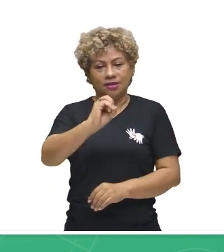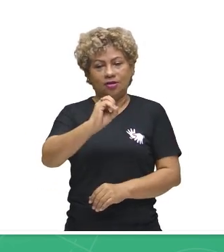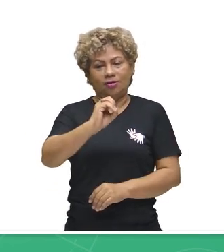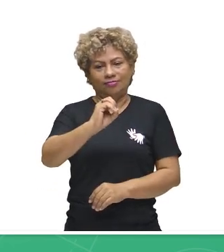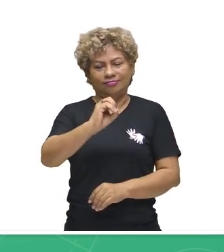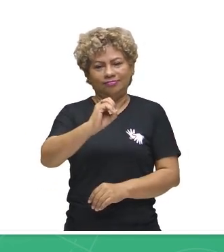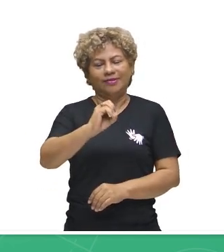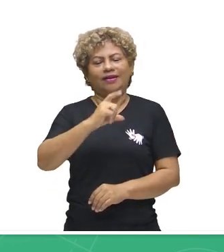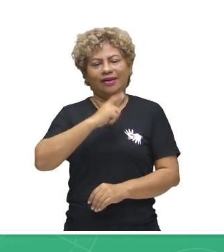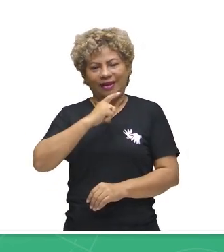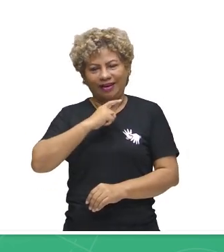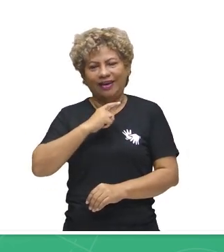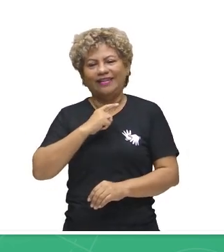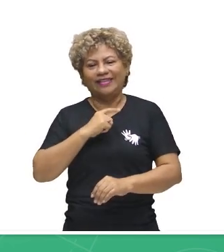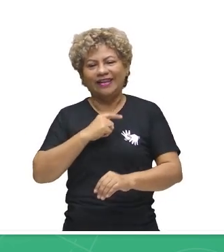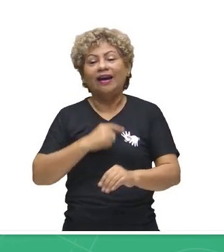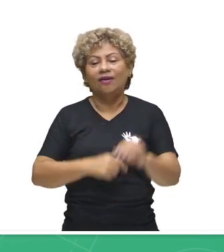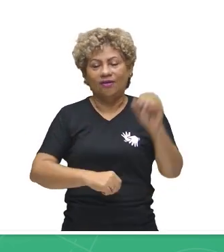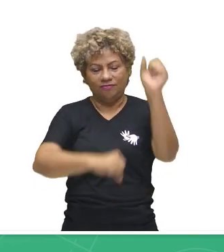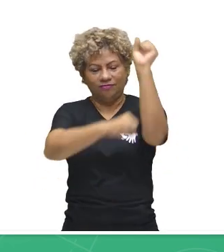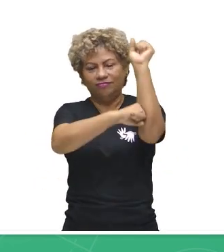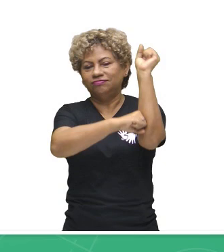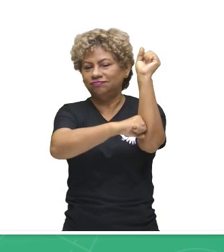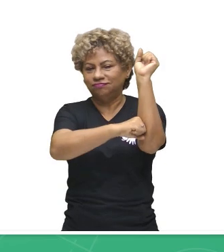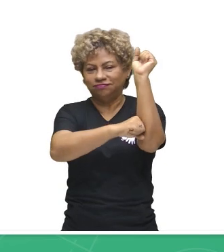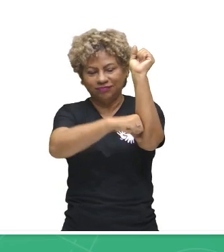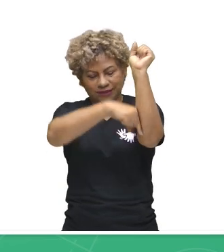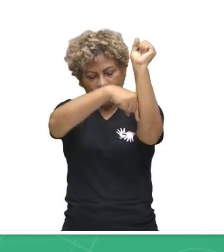da nossa reta aqui no eixo dos tempos.